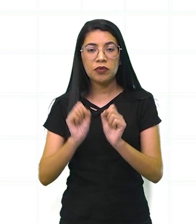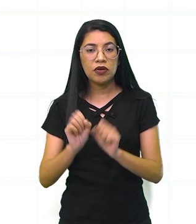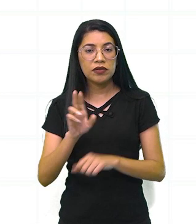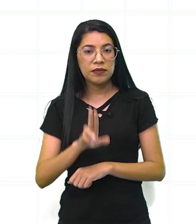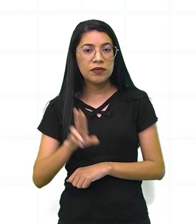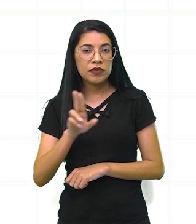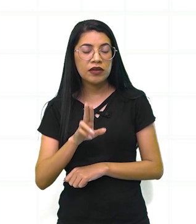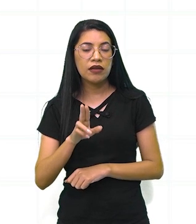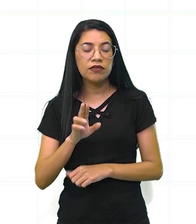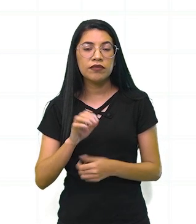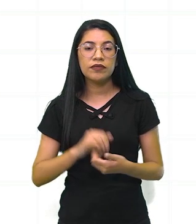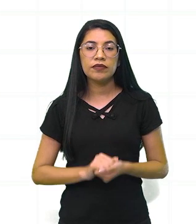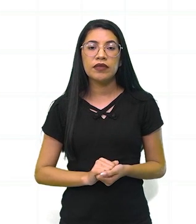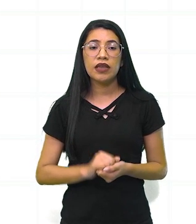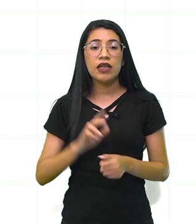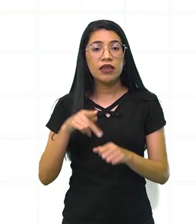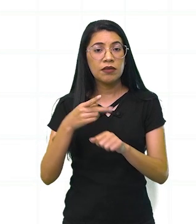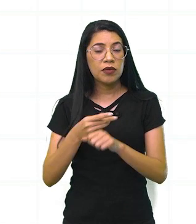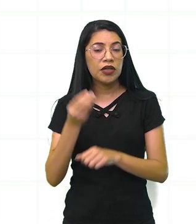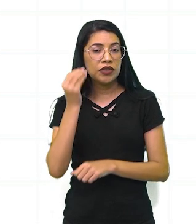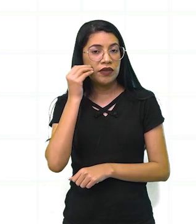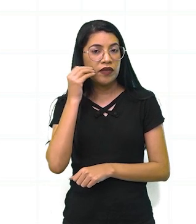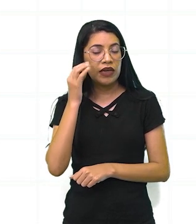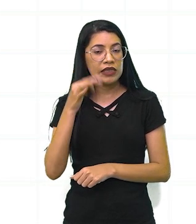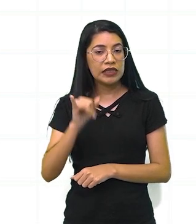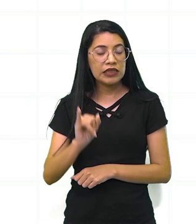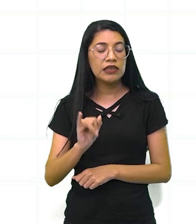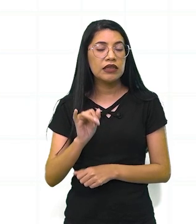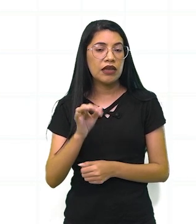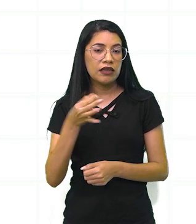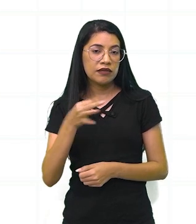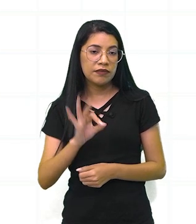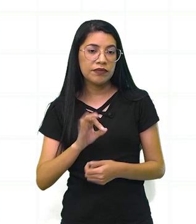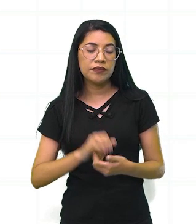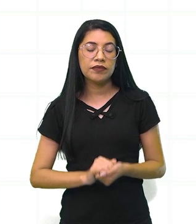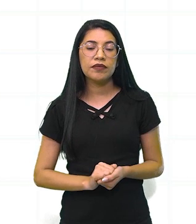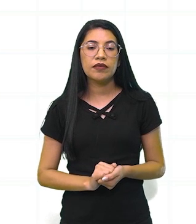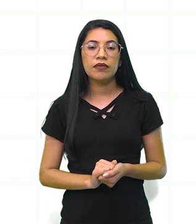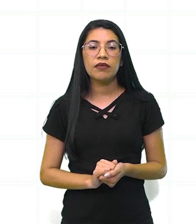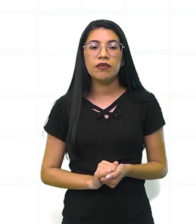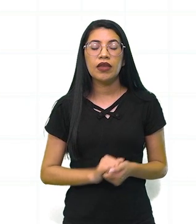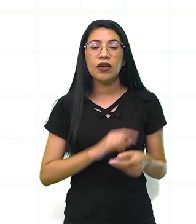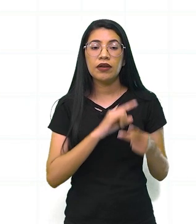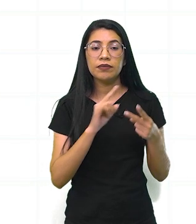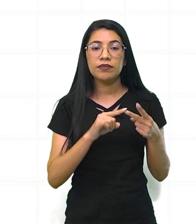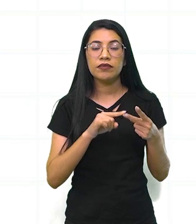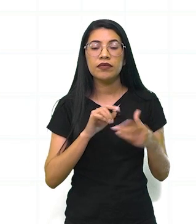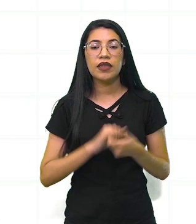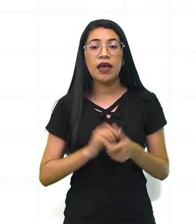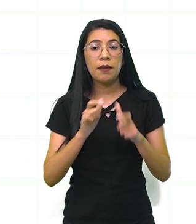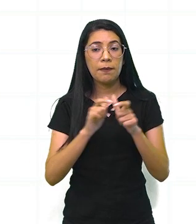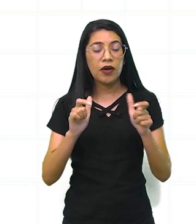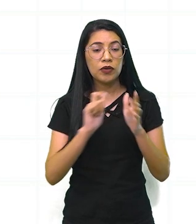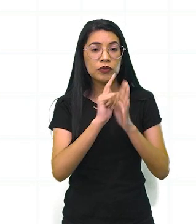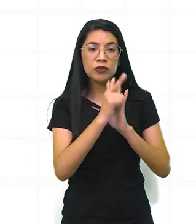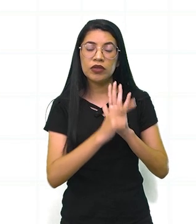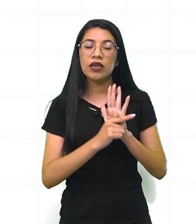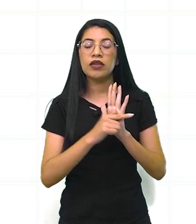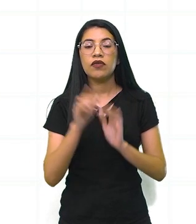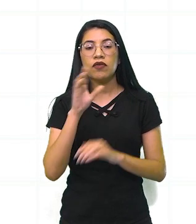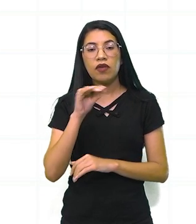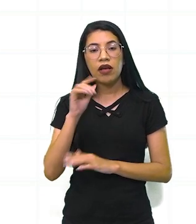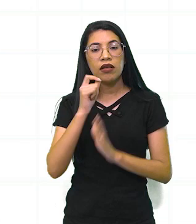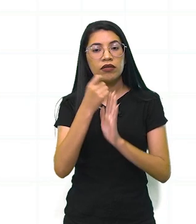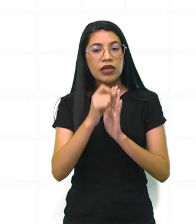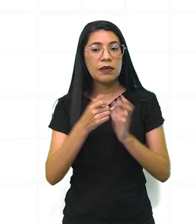vamos já dar uma verificada se procede uma vez que a maioria dos gêneros textuais falados e escritos exige